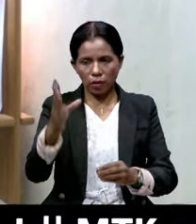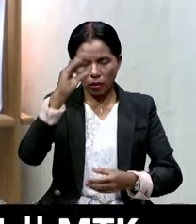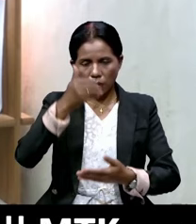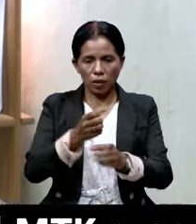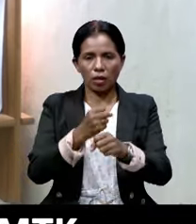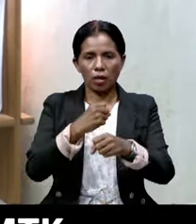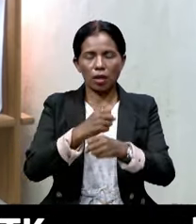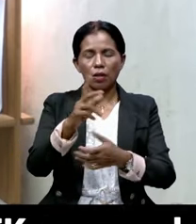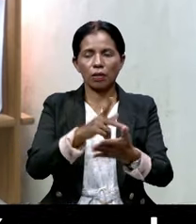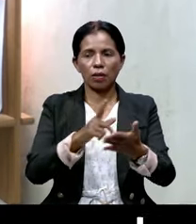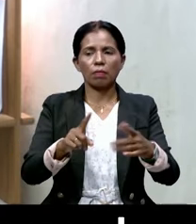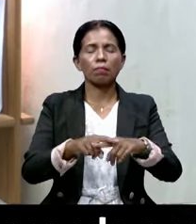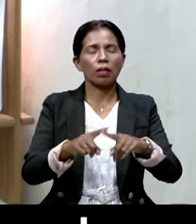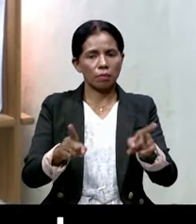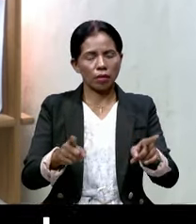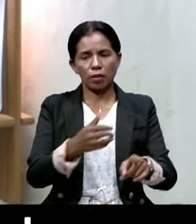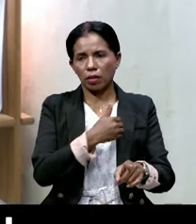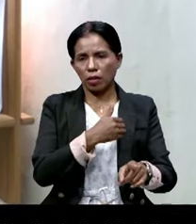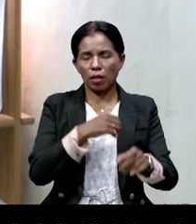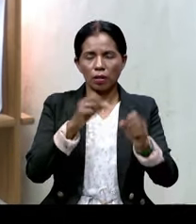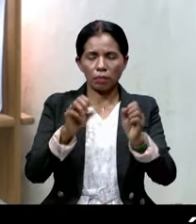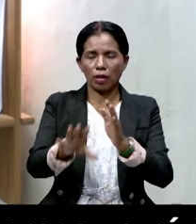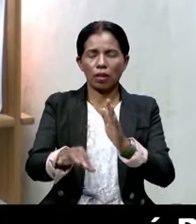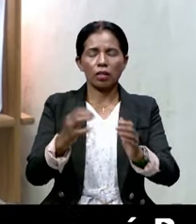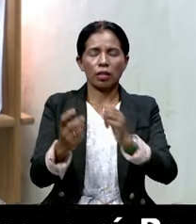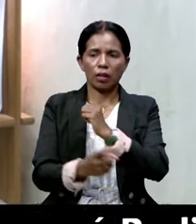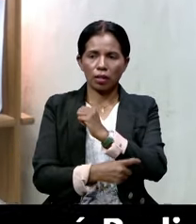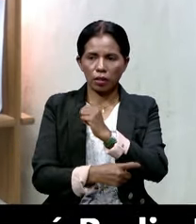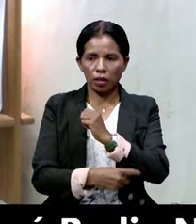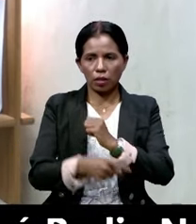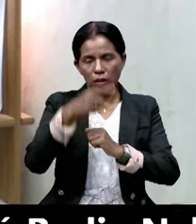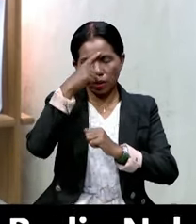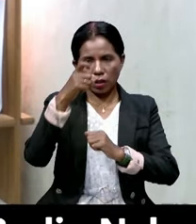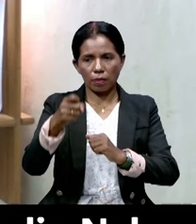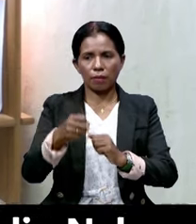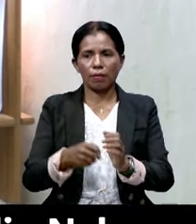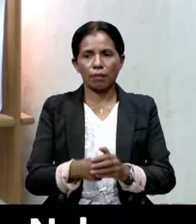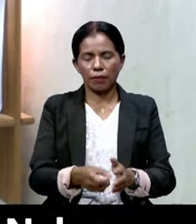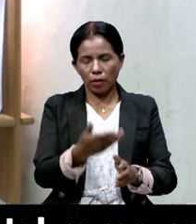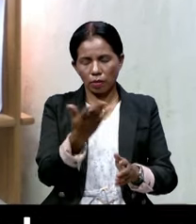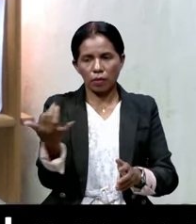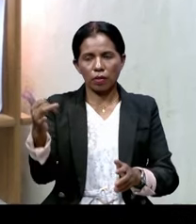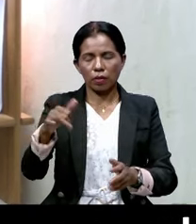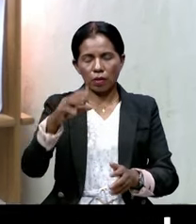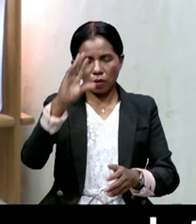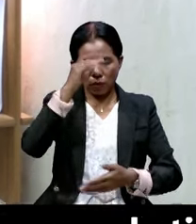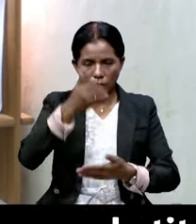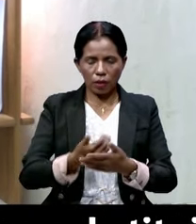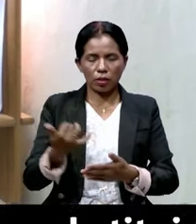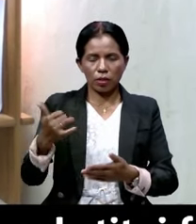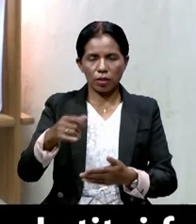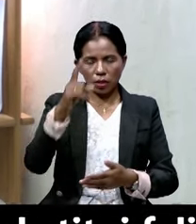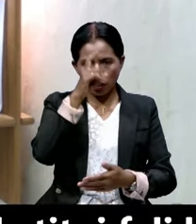crime. Mas bem, se ele quer que ele sanção, tamba, razão que ele pode no ano ser se quicou, se 16